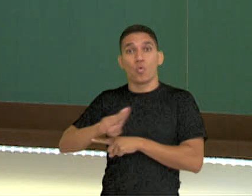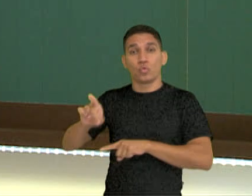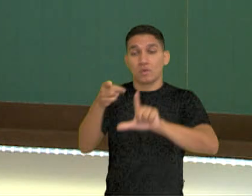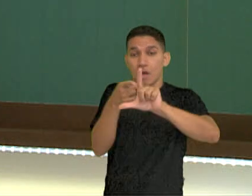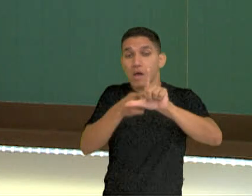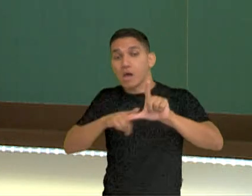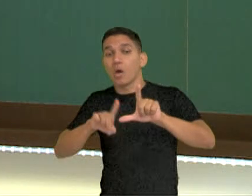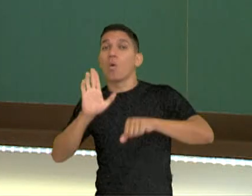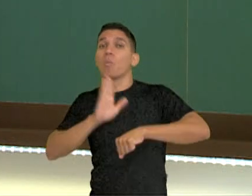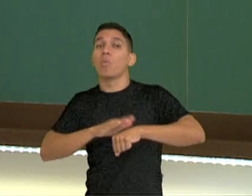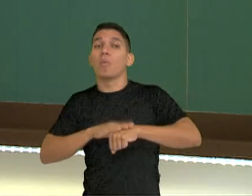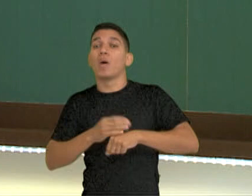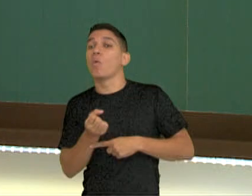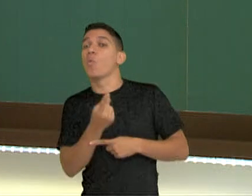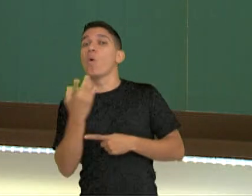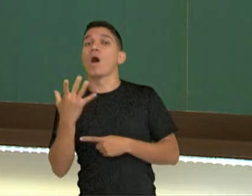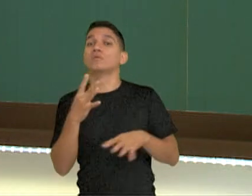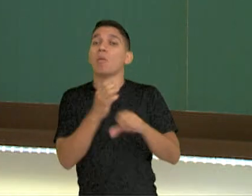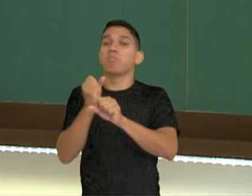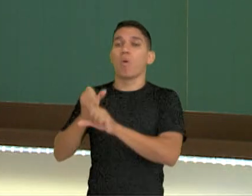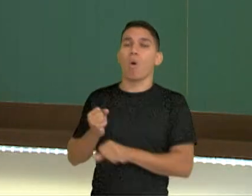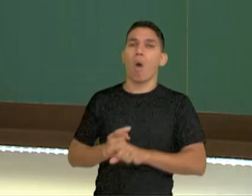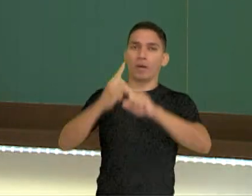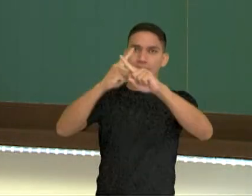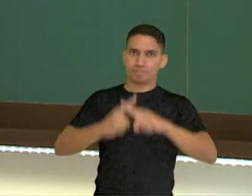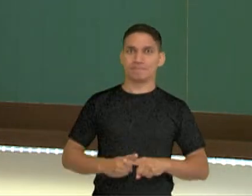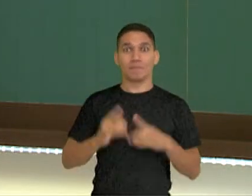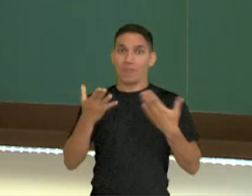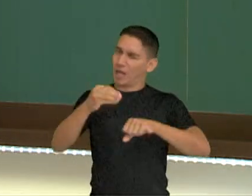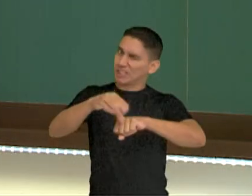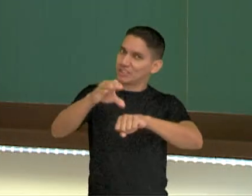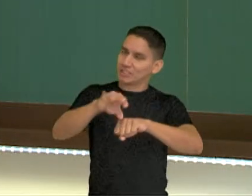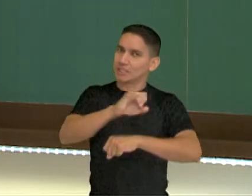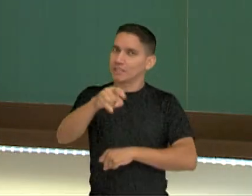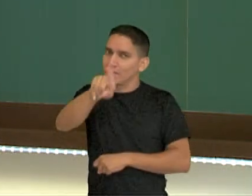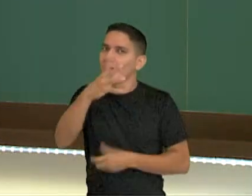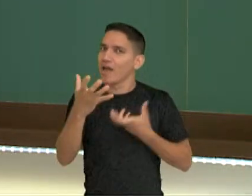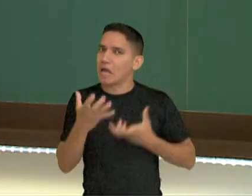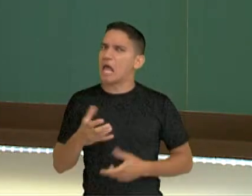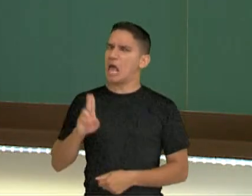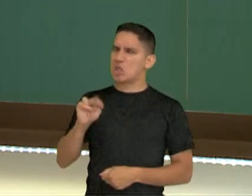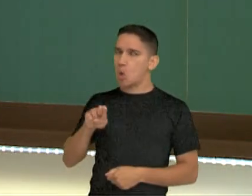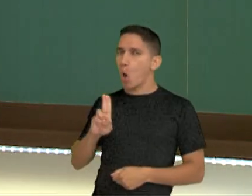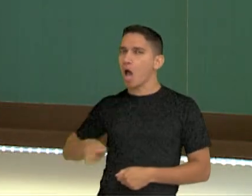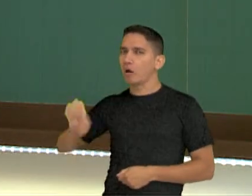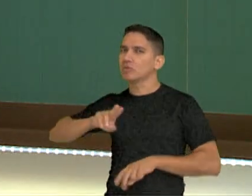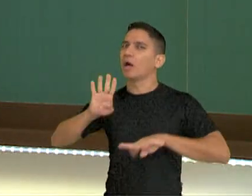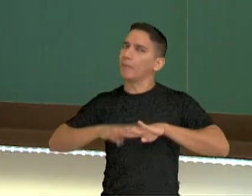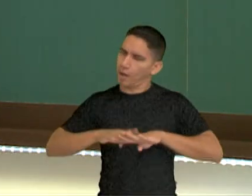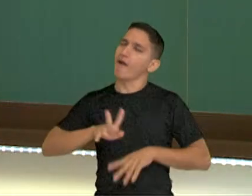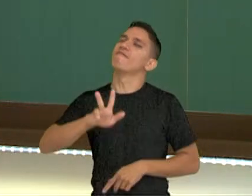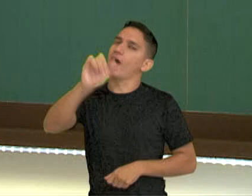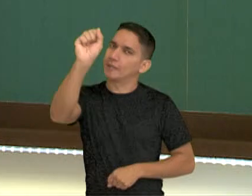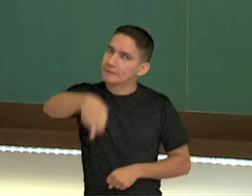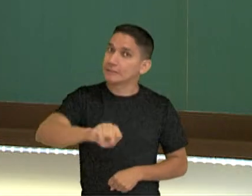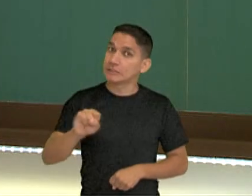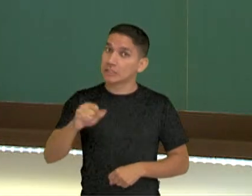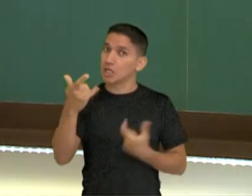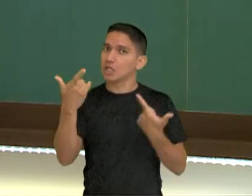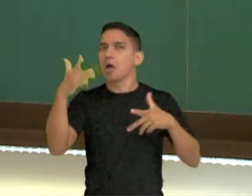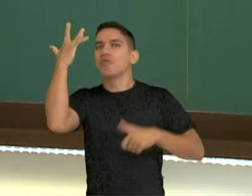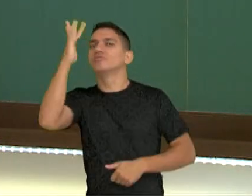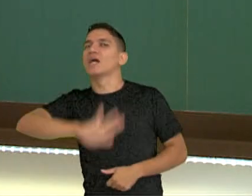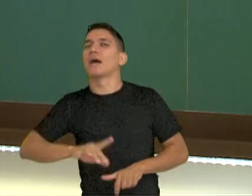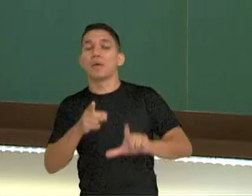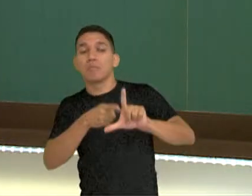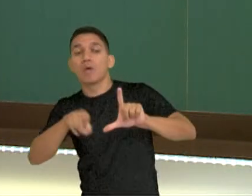de medir a pontuação em campeonatos. Então fica a dica, né? A pessoa pensa, não vou usar matemática nunca. Ah, vai, né? Que se você não souber ver quantas voltas